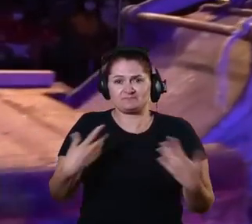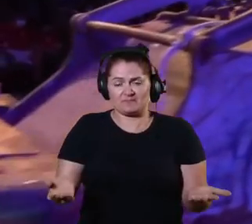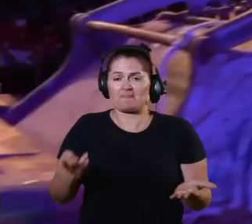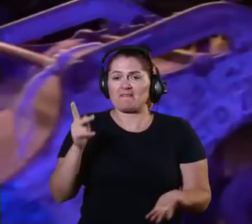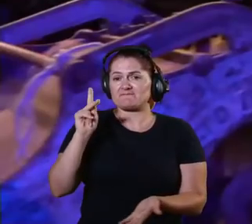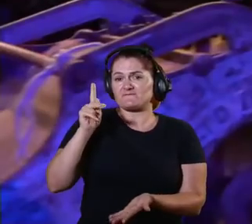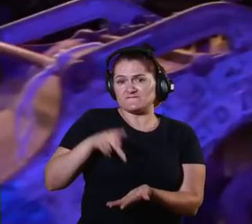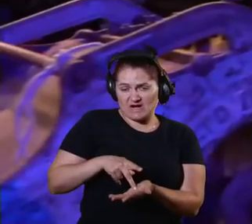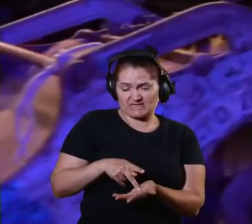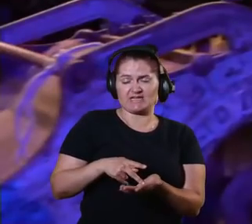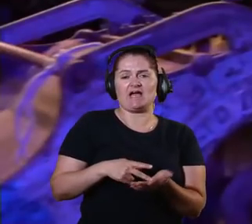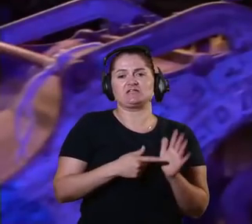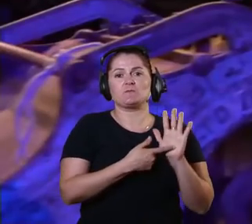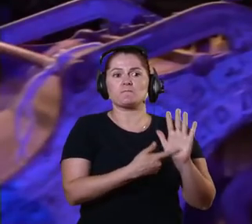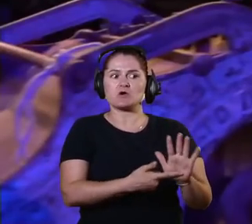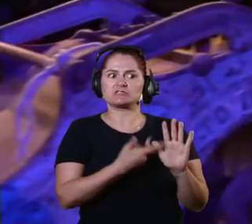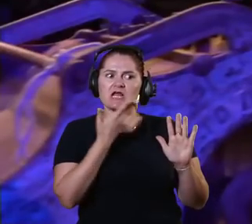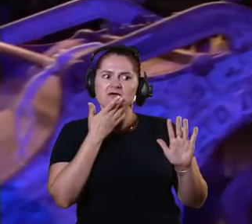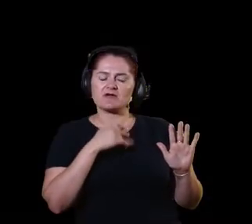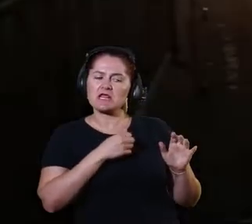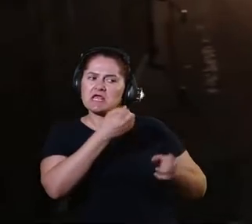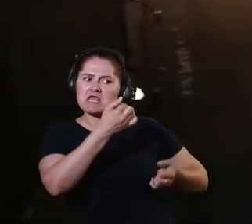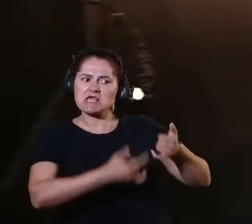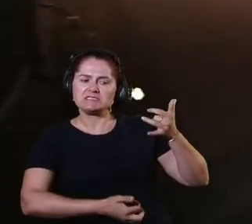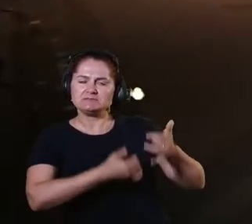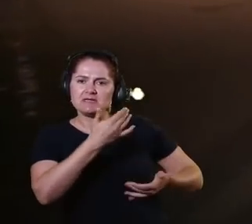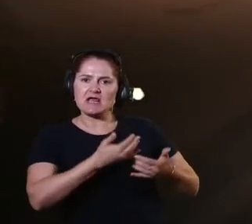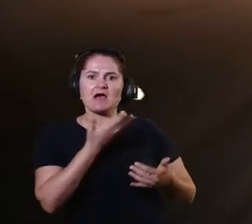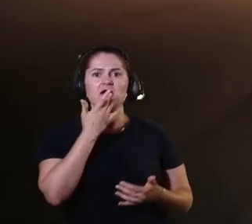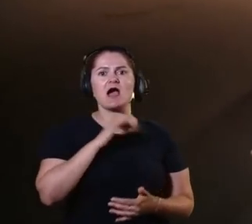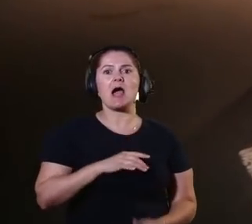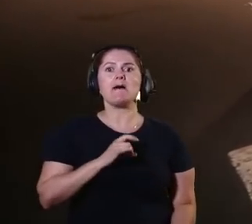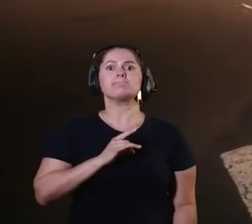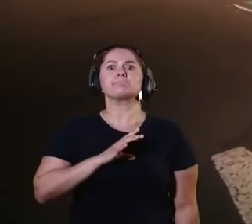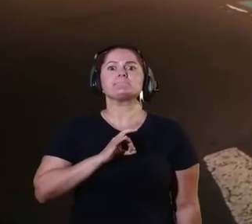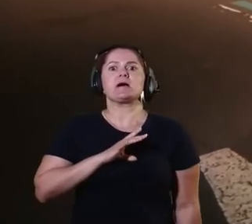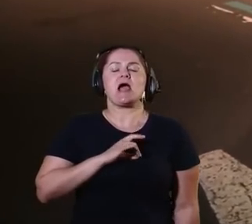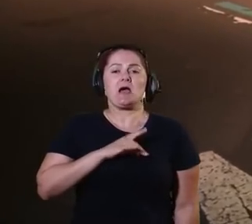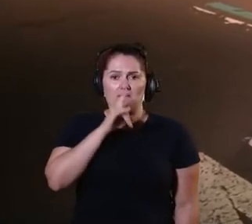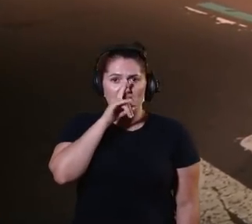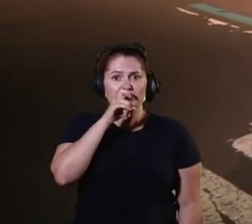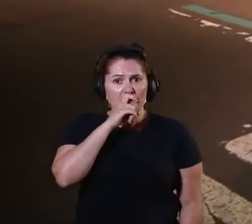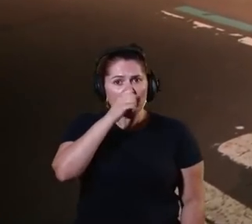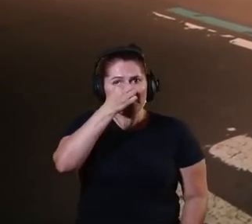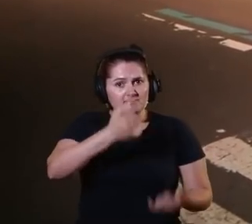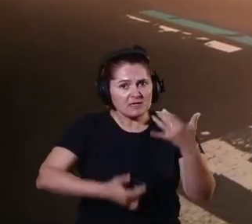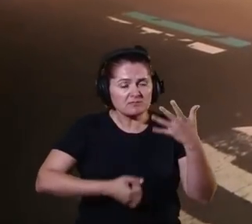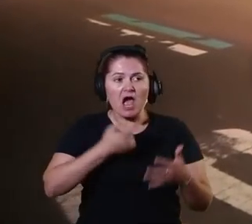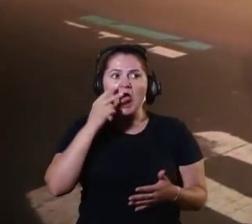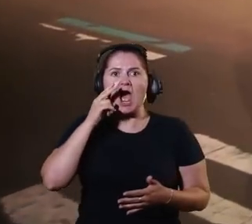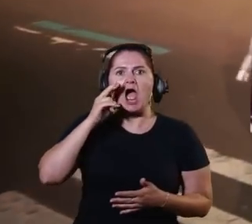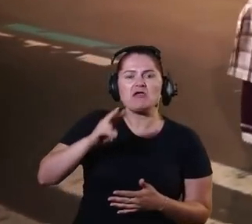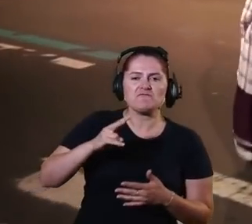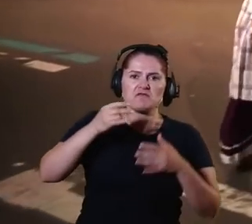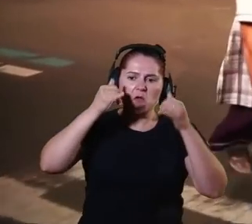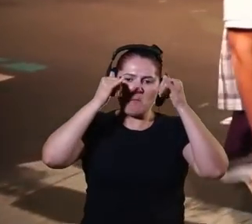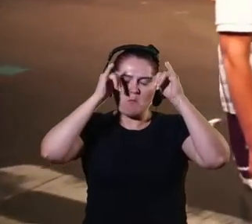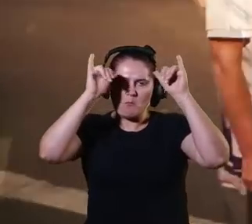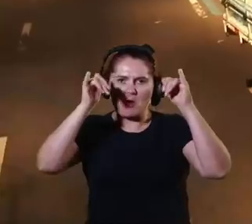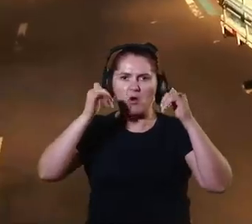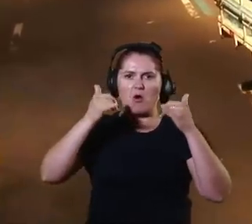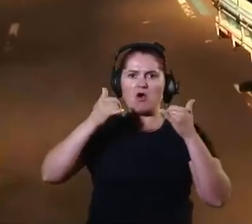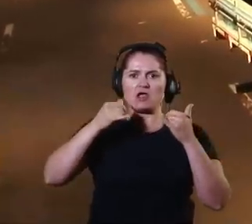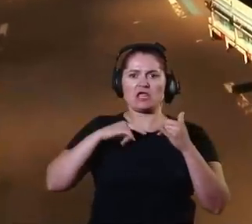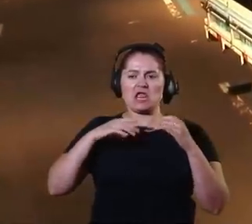que se passavam para as crianças, e as crianças tinham medo. Os pais contavam as histórias, né, que viram o boitatá, que era um